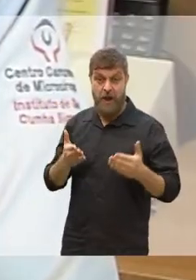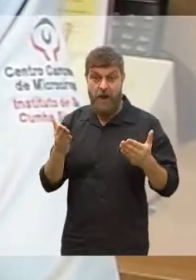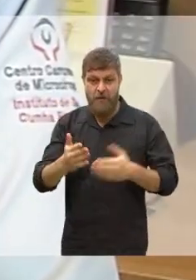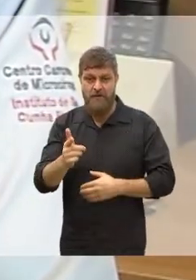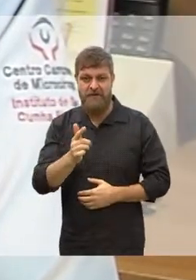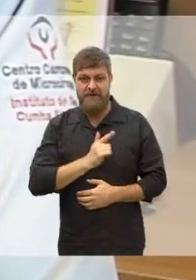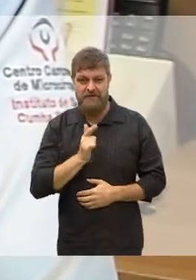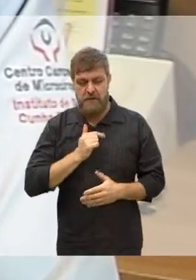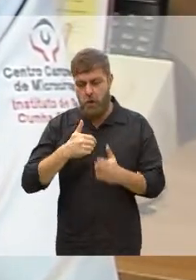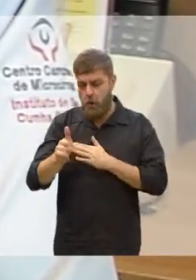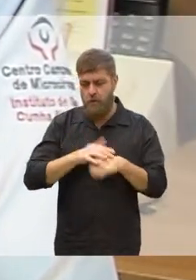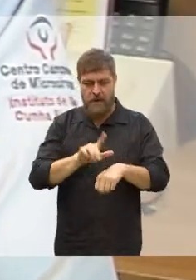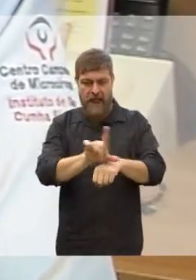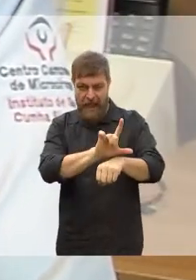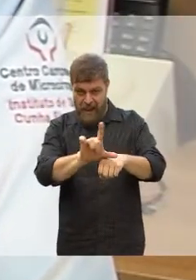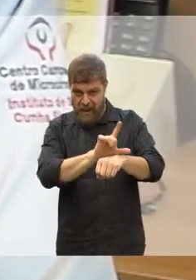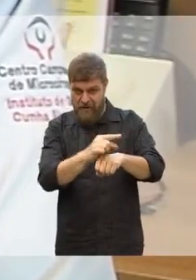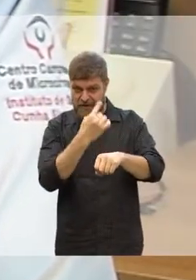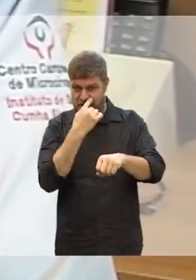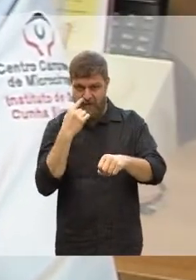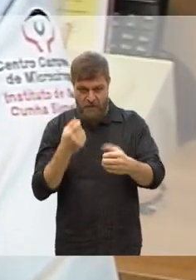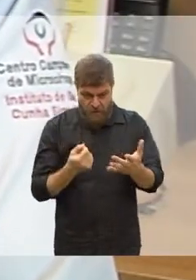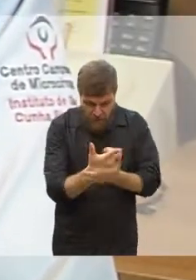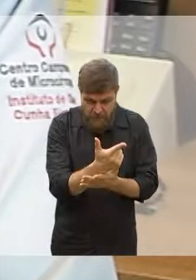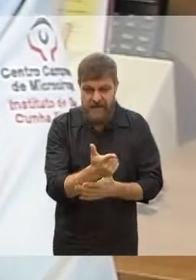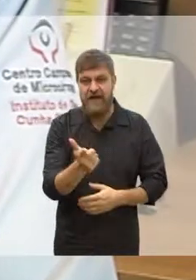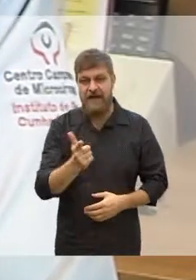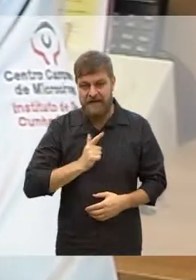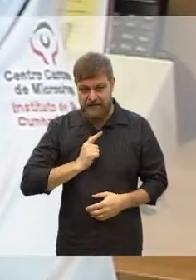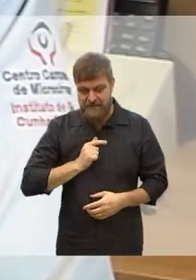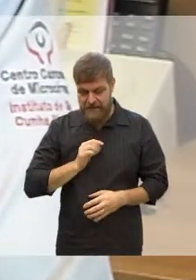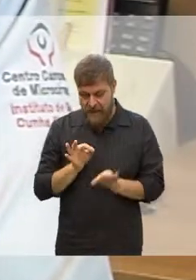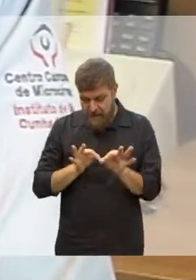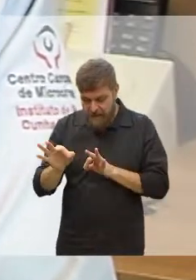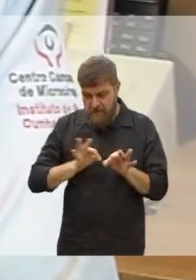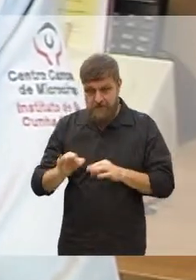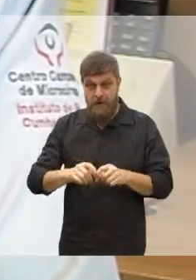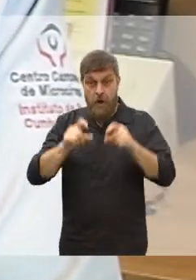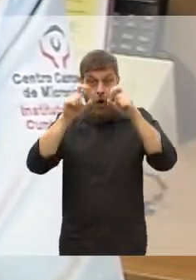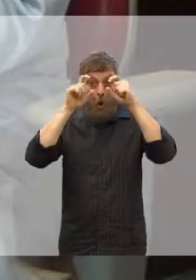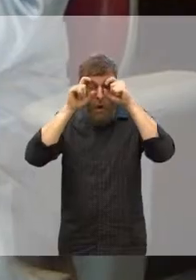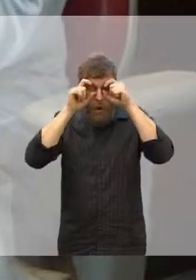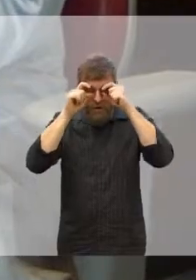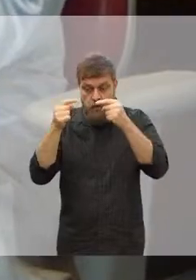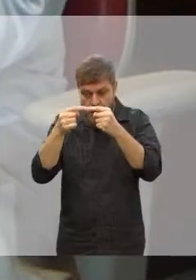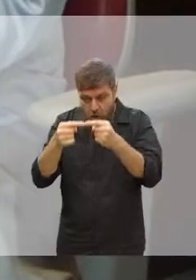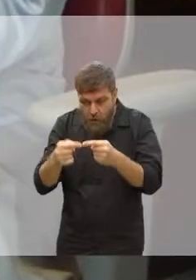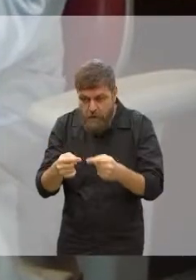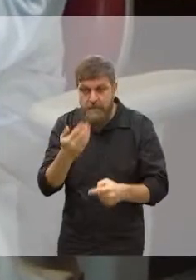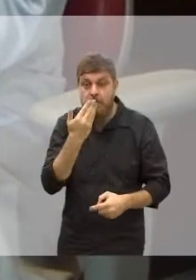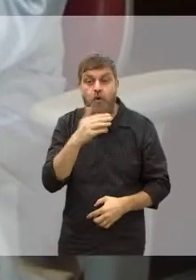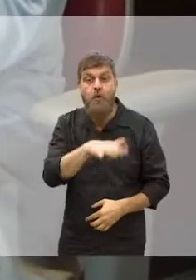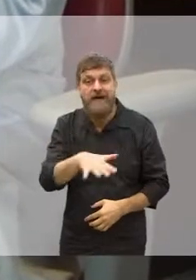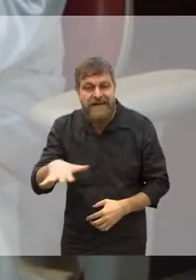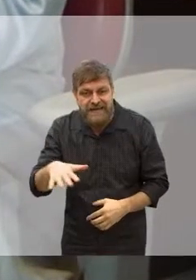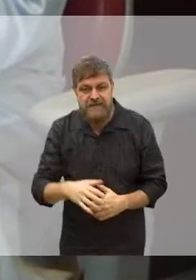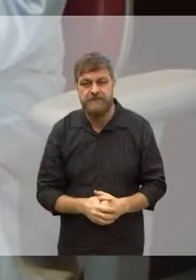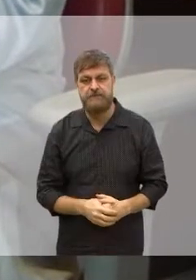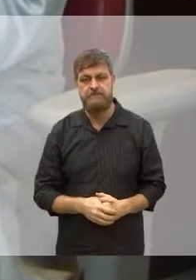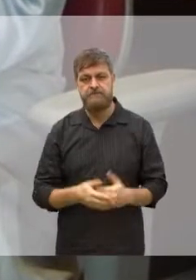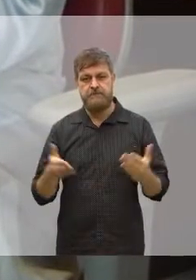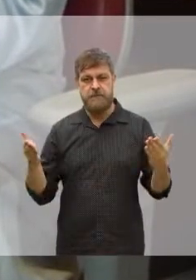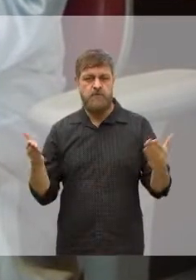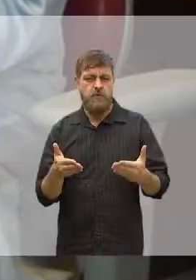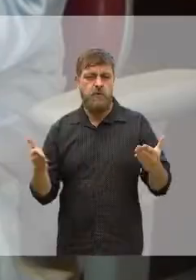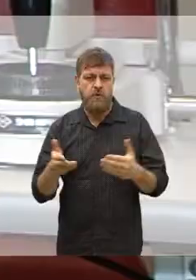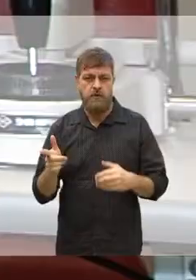existe, em qualquer ótica que você vá, existe armações com óculos de sol para criança. E hoje em dia, para